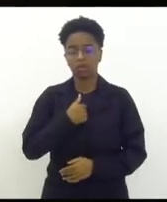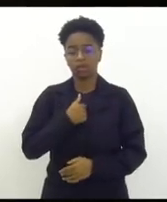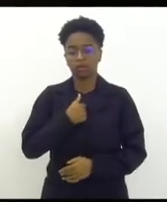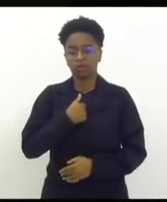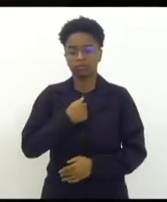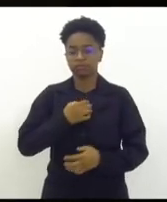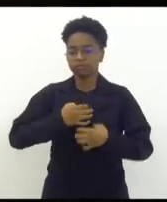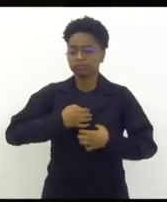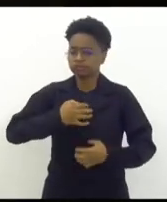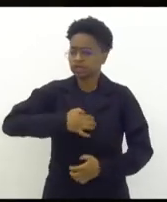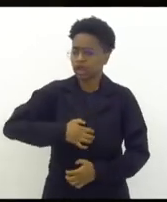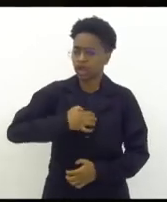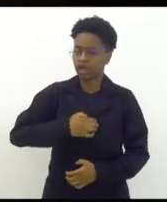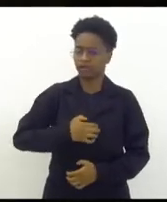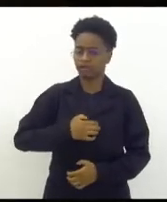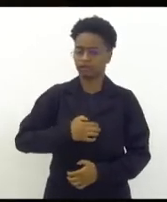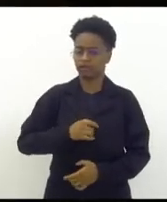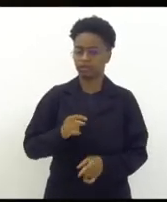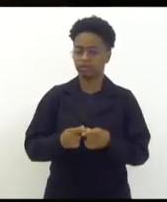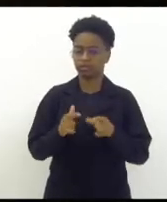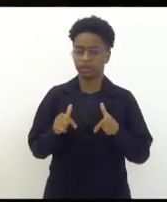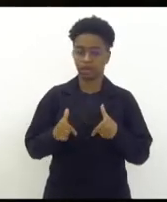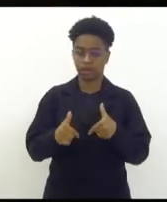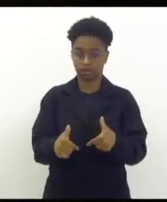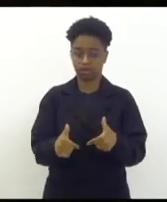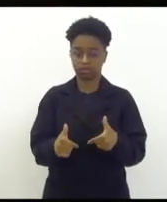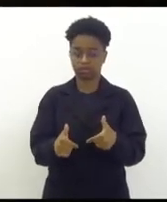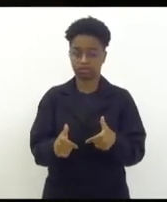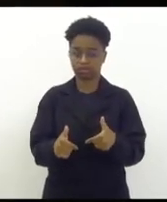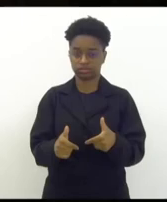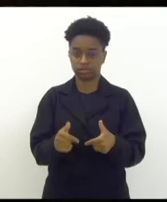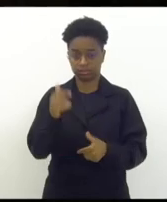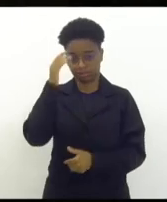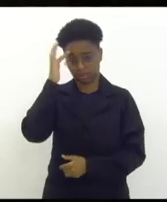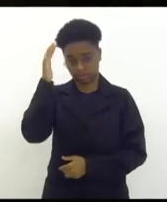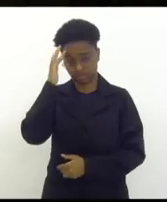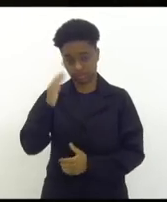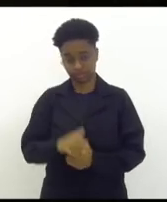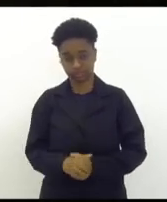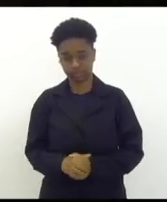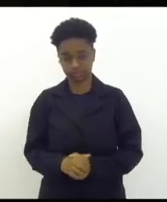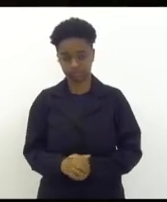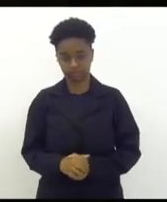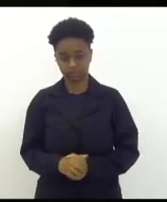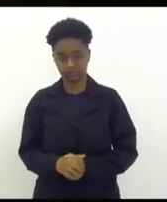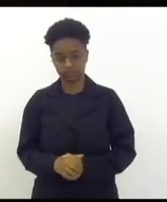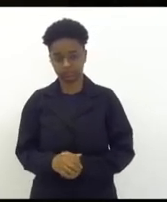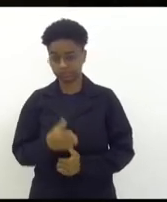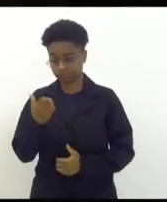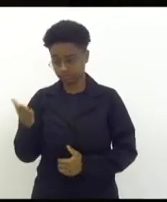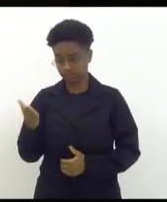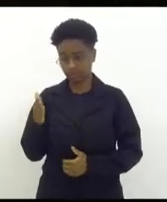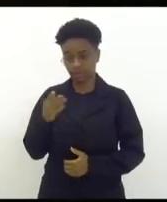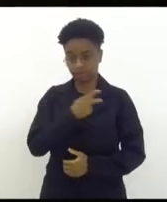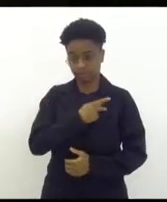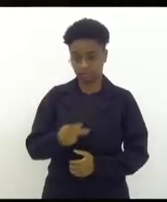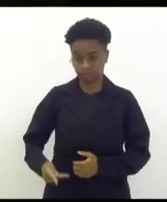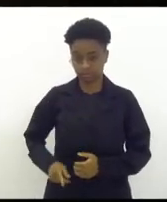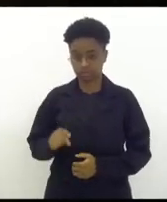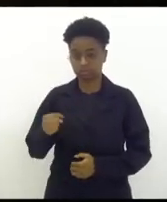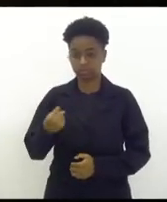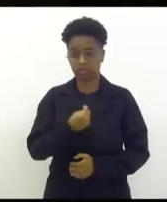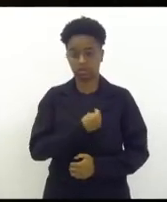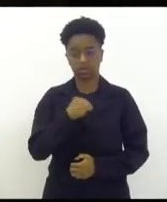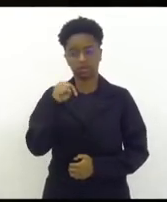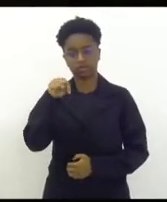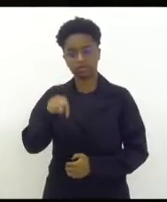indignado fazendo um exercício imagina o senhor presidente nós que estamos aqui